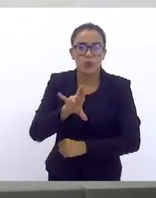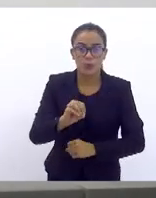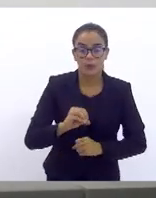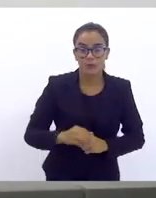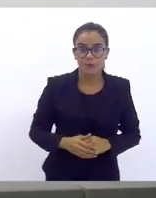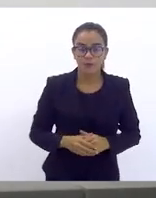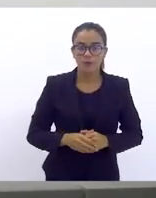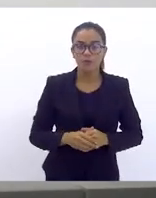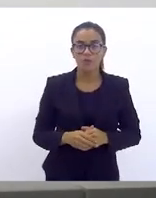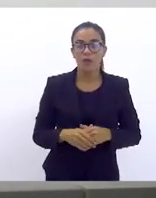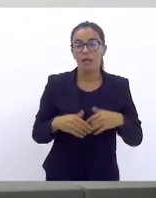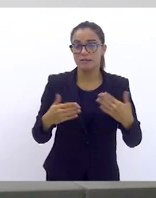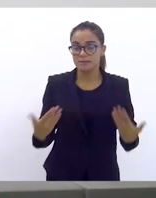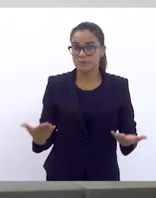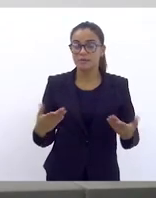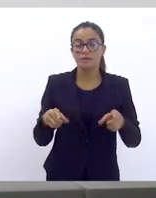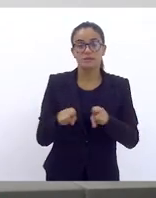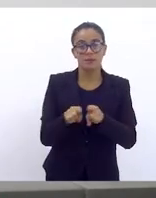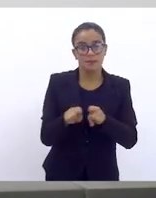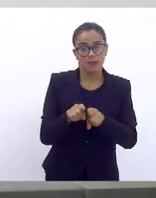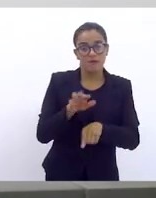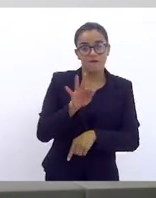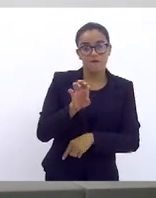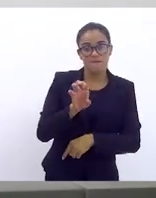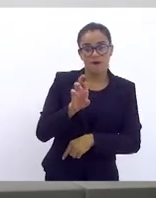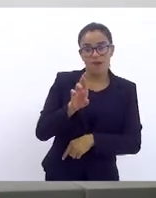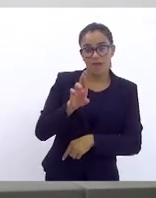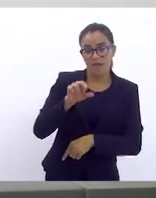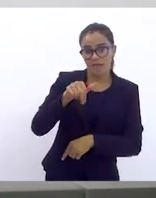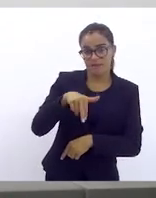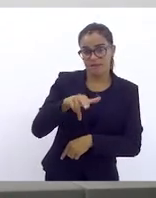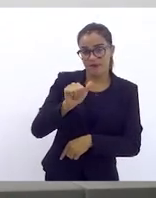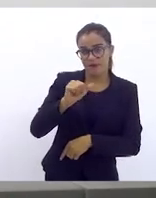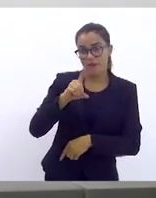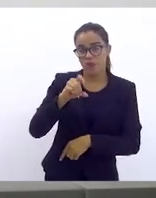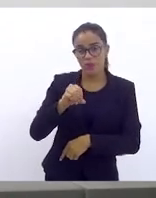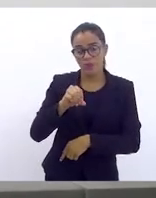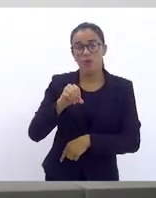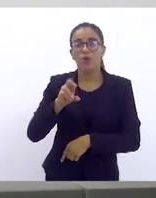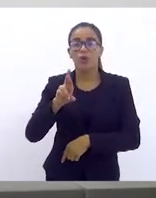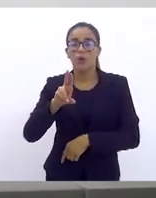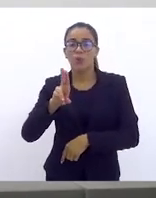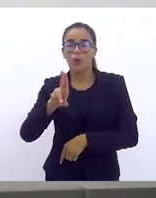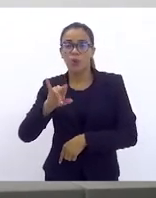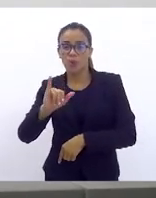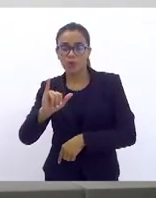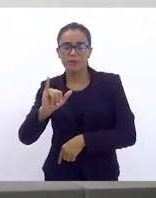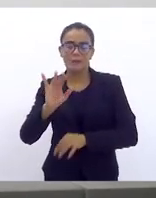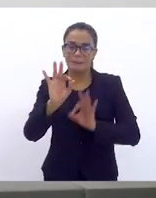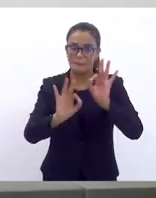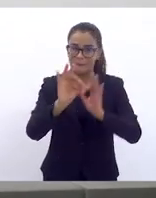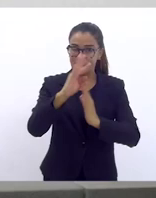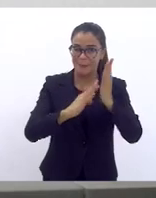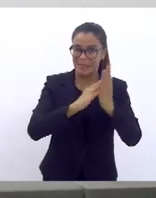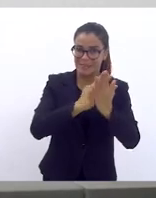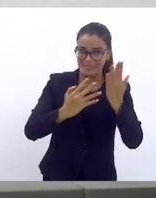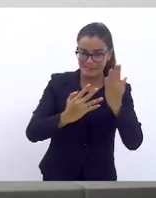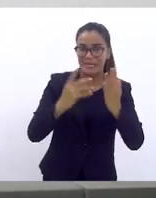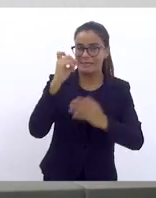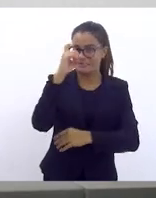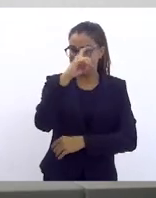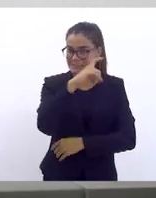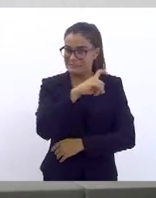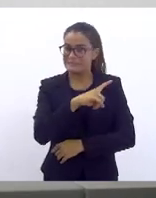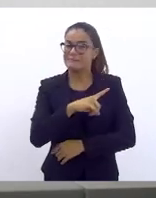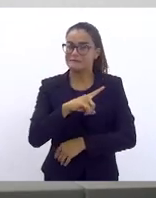o Fernando e o Sérgio ruim é planejar sempre é muito difícil na administração pública porque